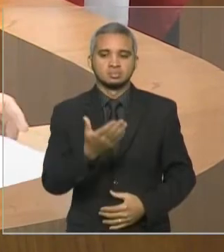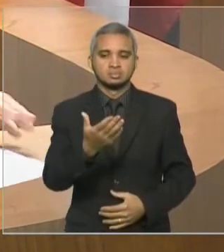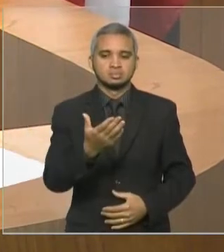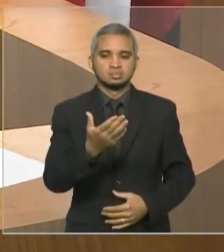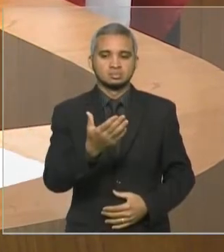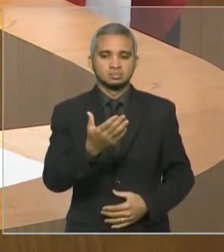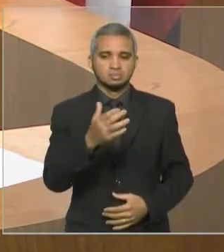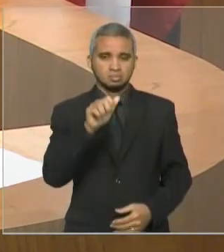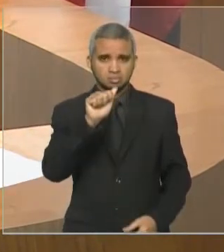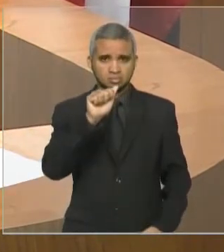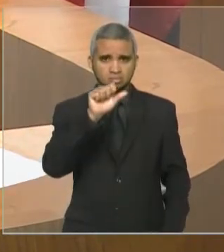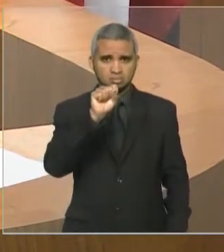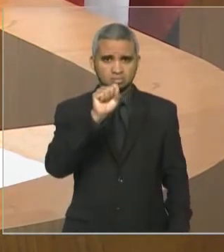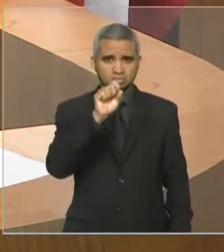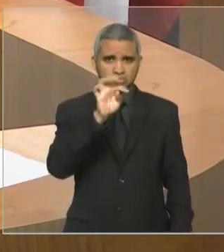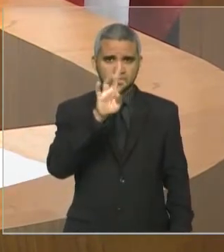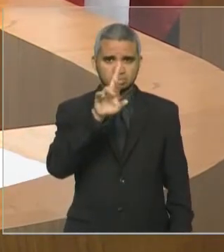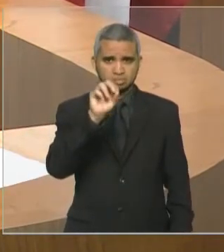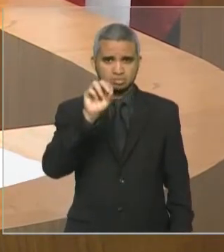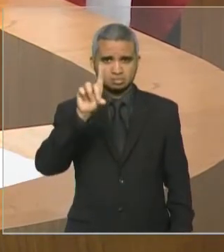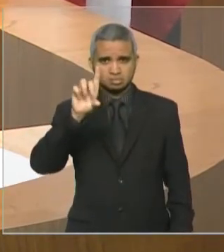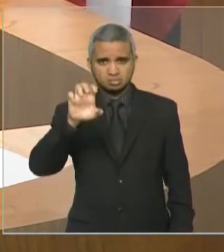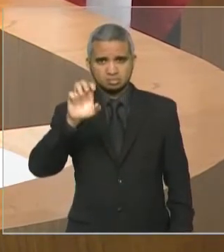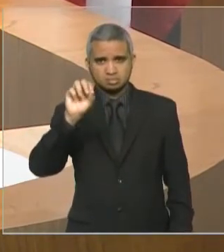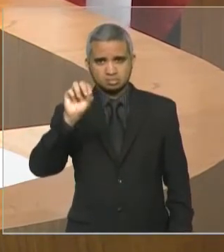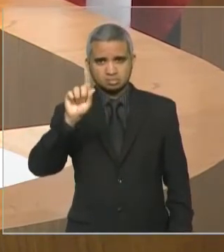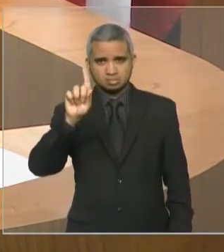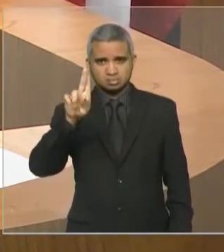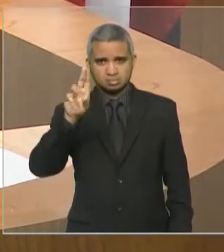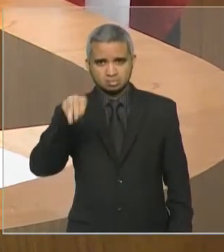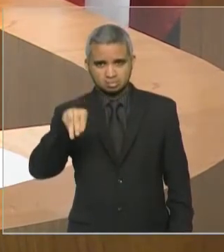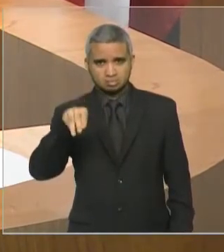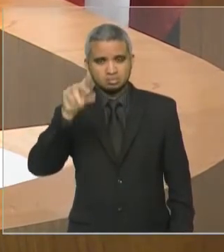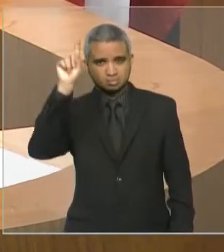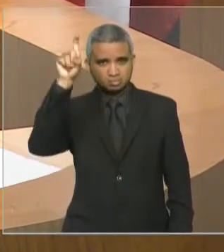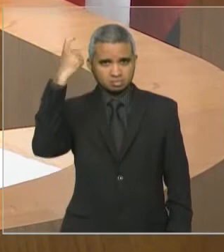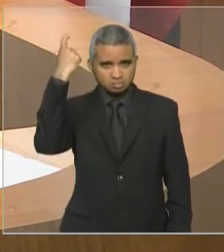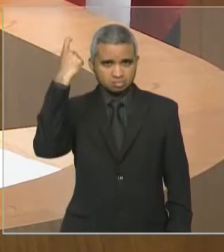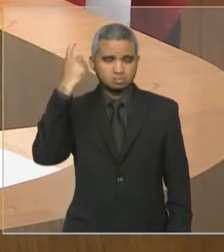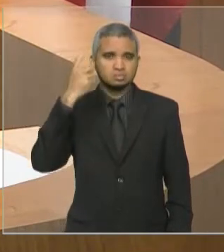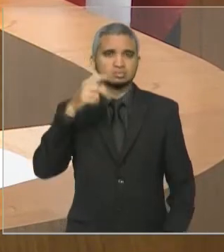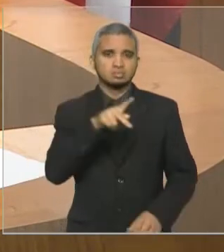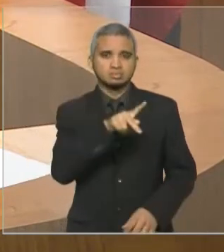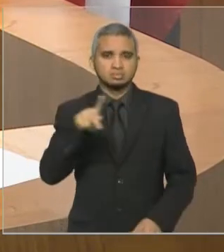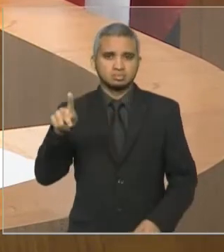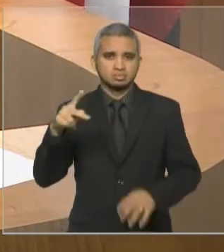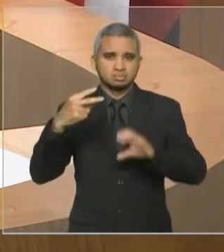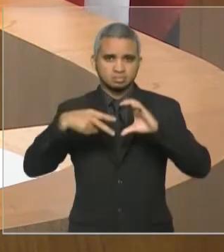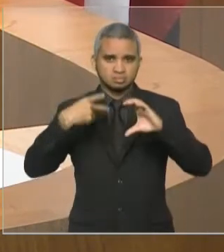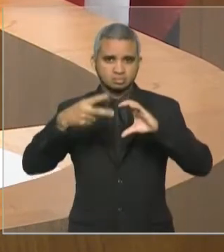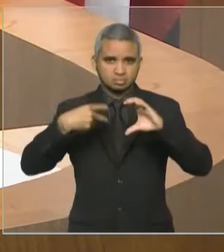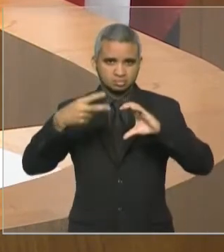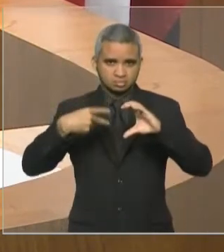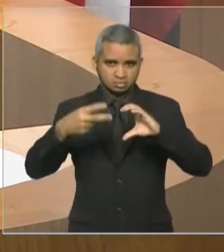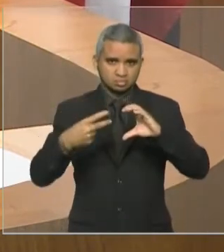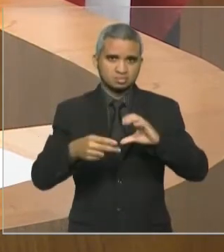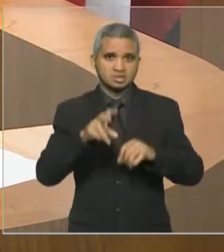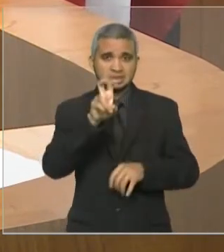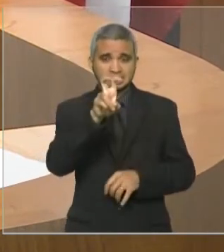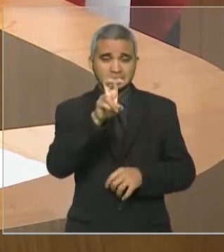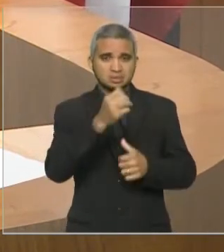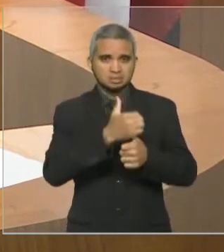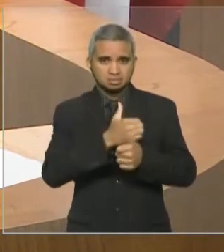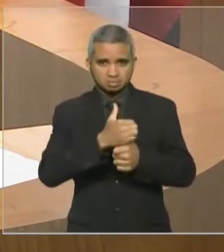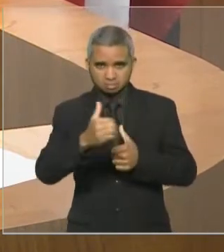querido Acho de Ogum, ex-presidente da Câmara, vereador com 5 mandatos, que fez a nossa campanha